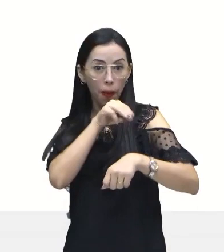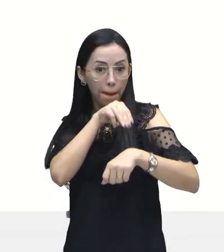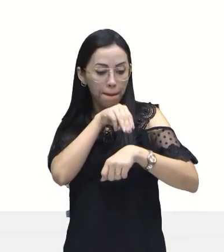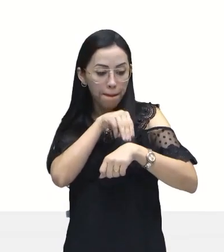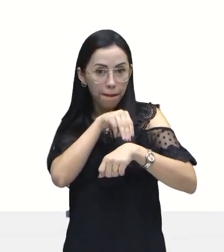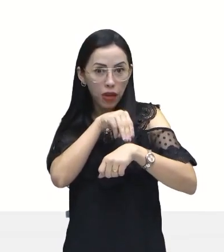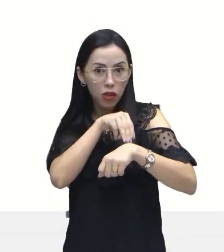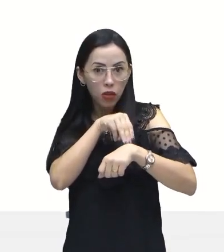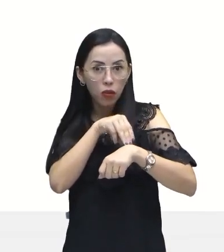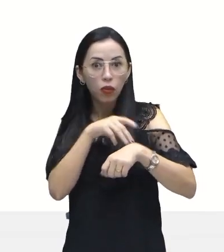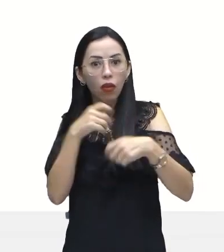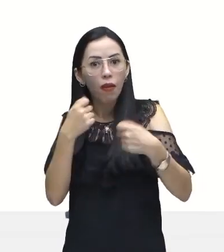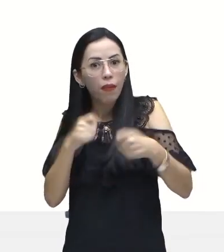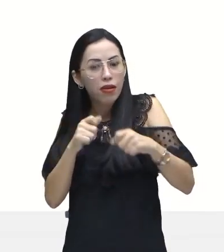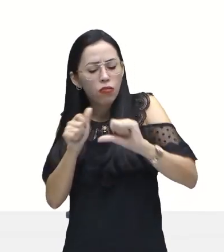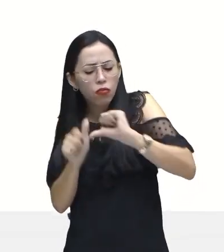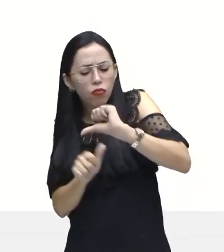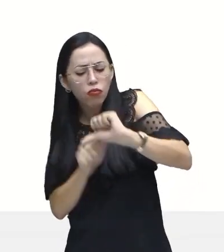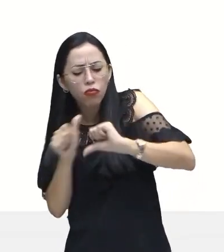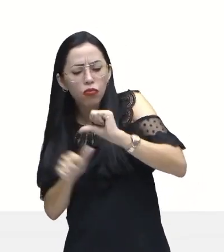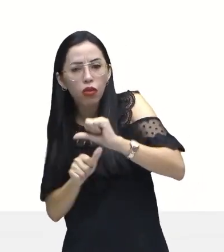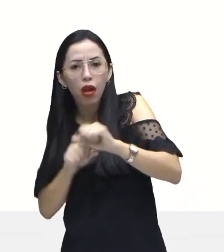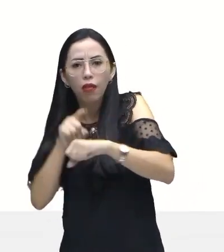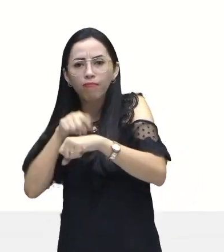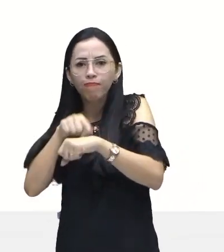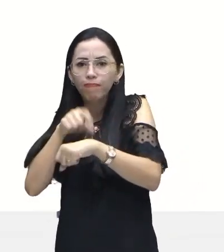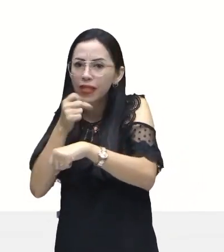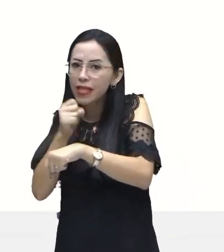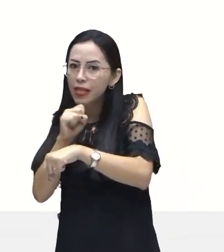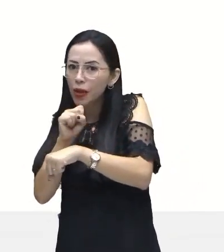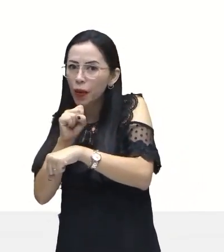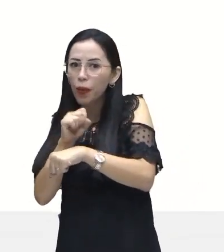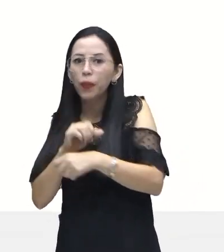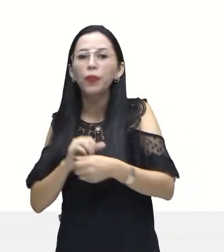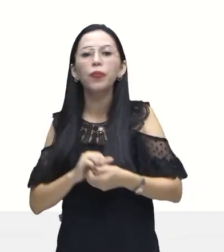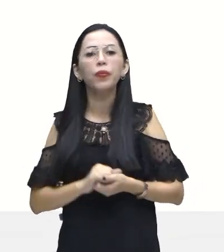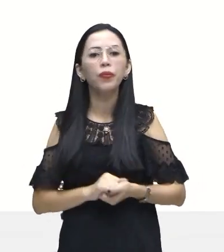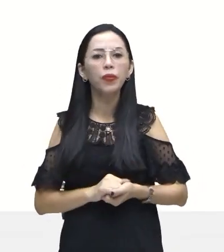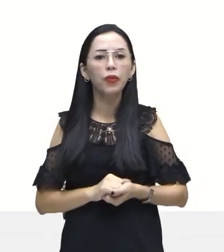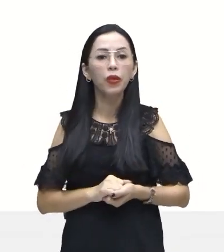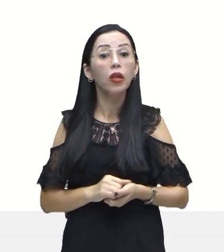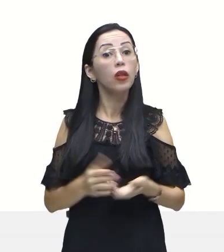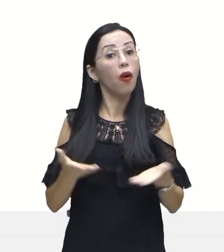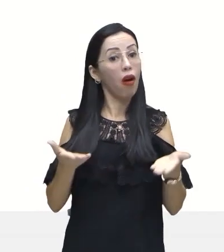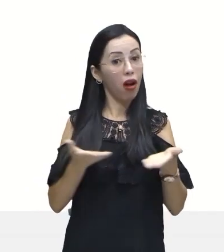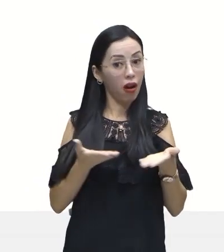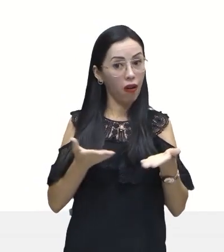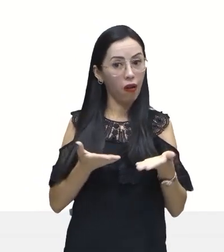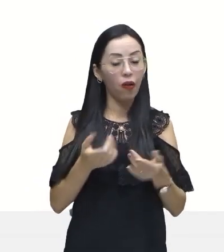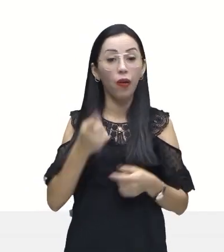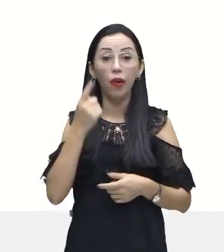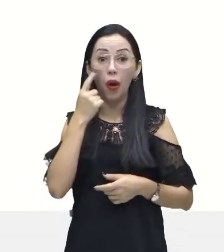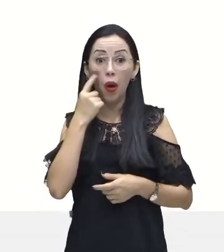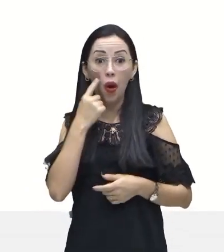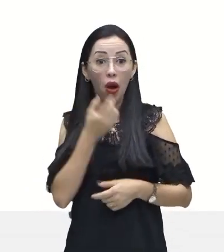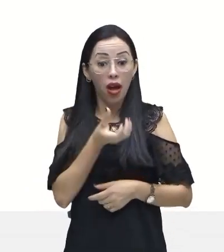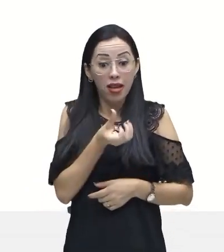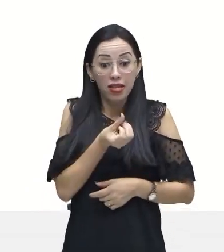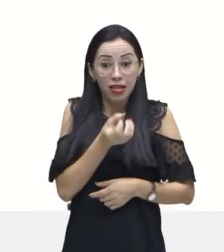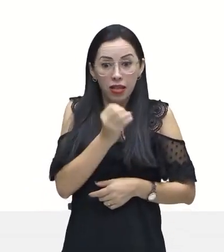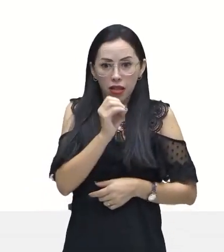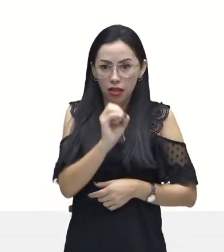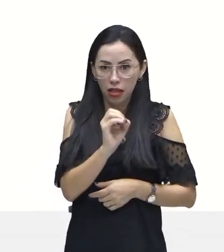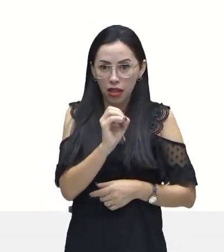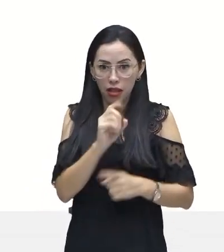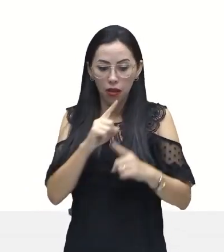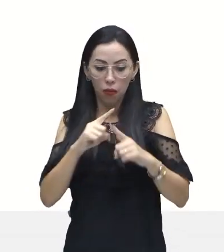para segundos. Como é que eu faço isso? Novamente, vou pegar 60, tá certo? E